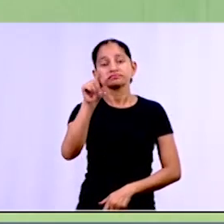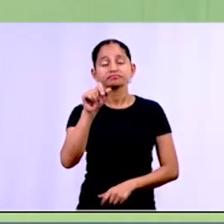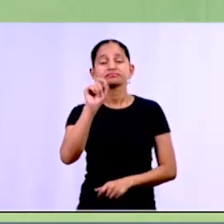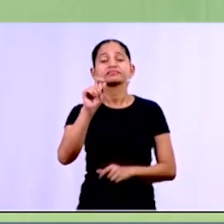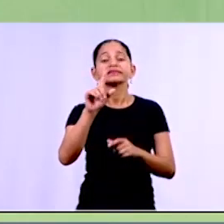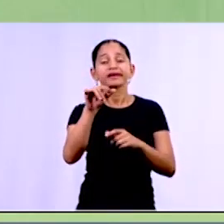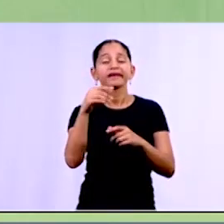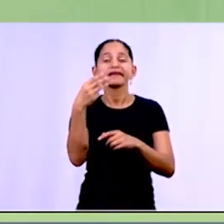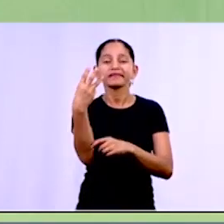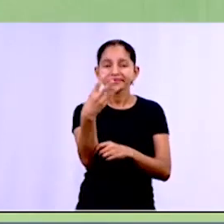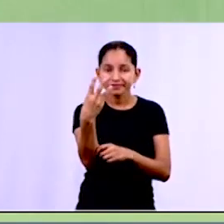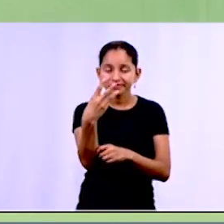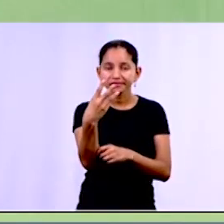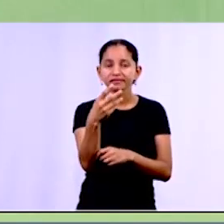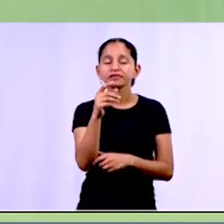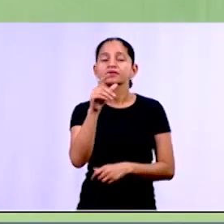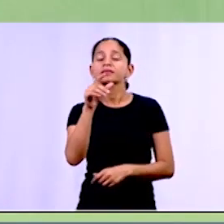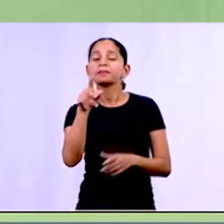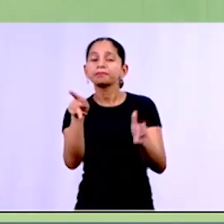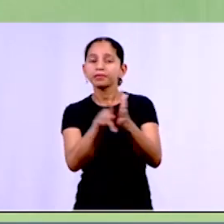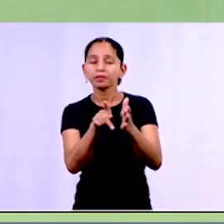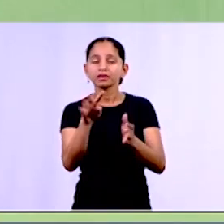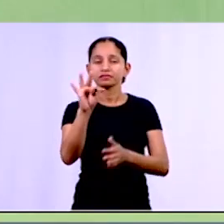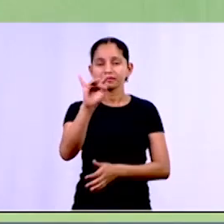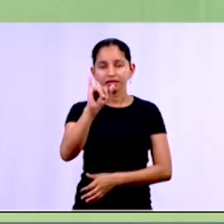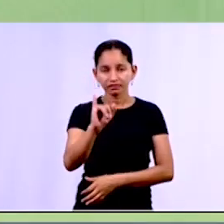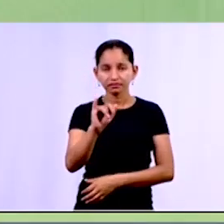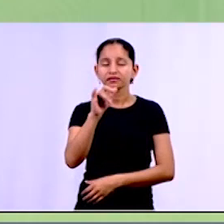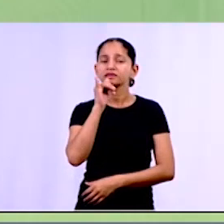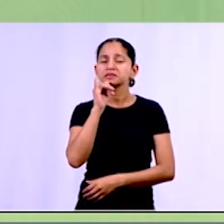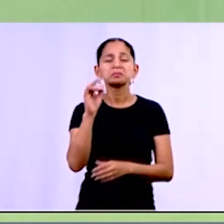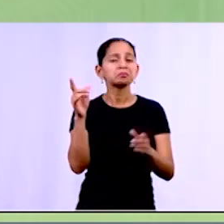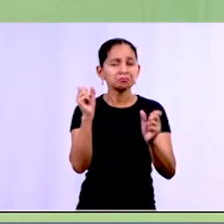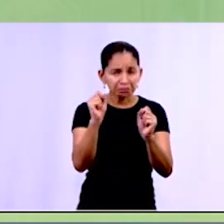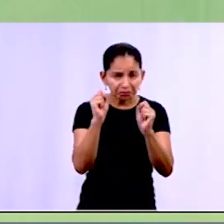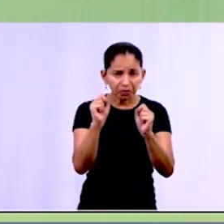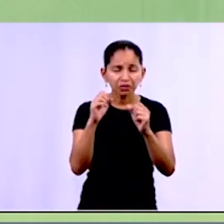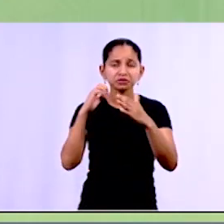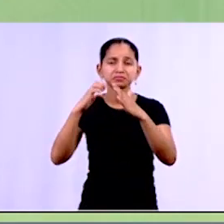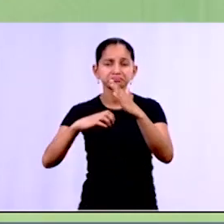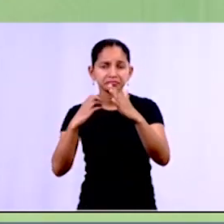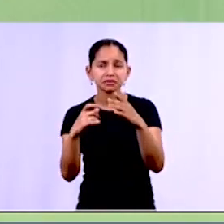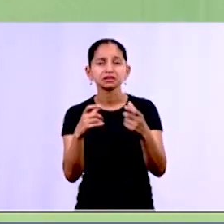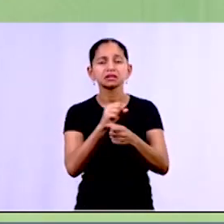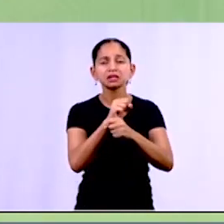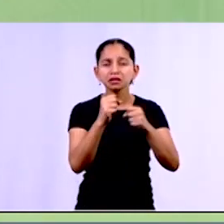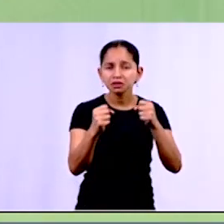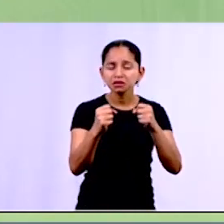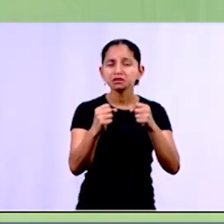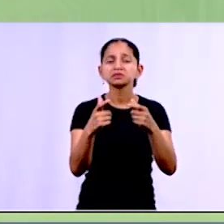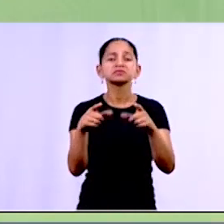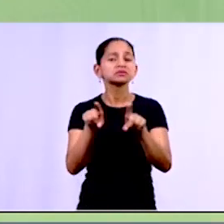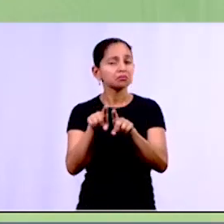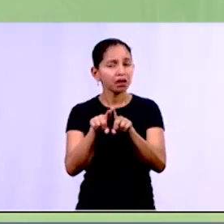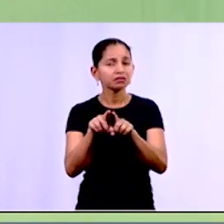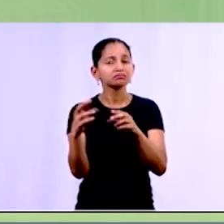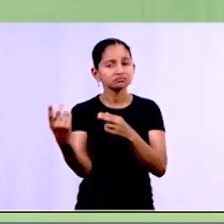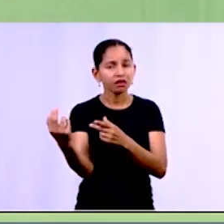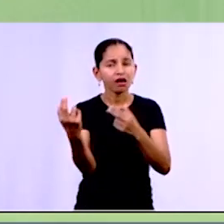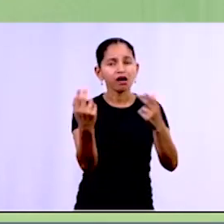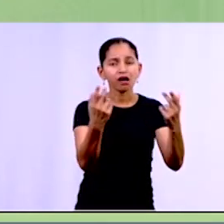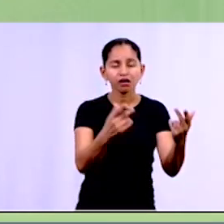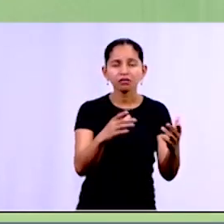mais é do que a terceirização de TI, né? Ela pode ser para pequenas e médias empresas, grandes também.